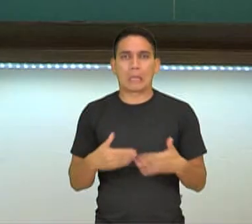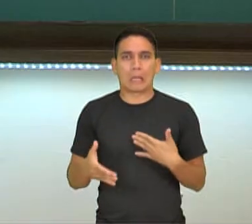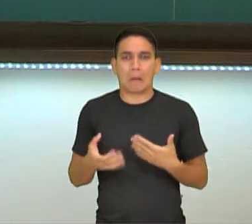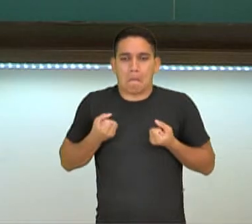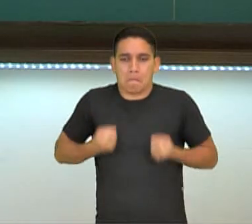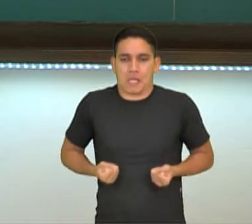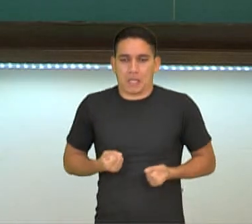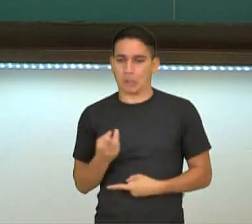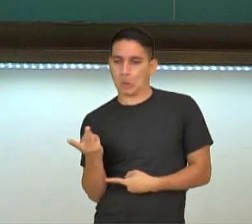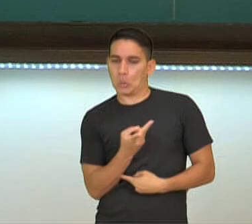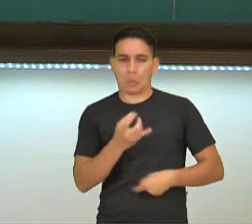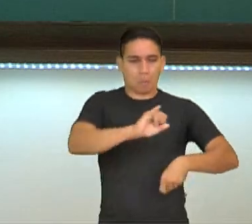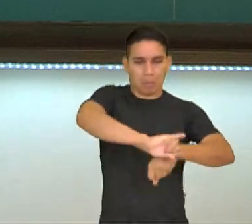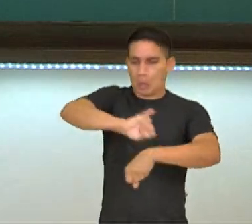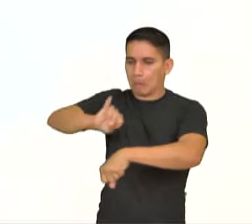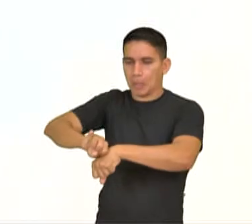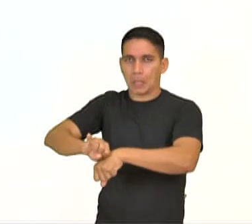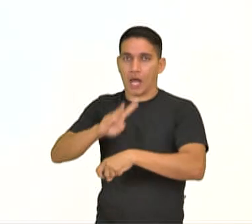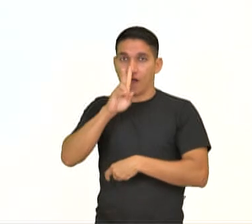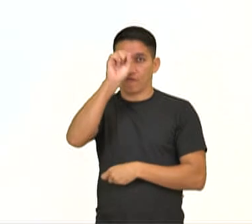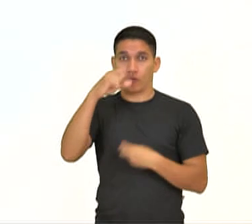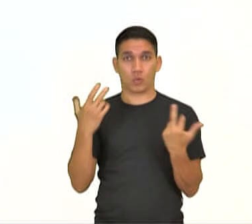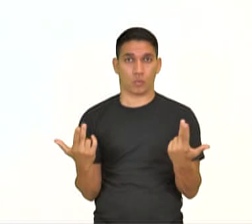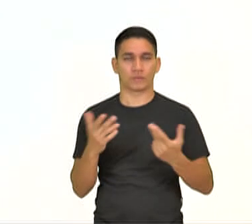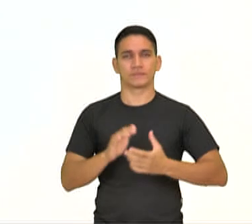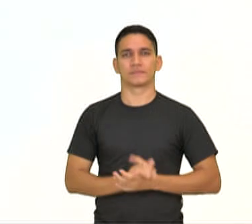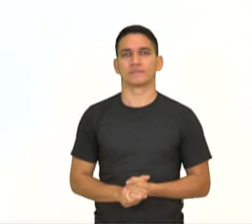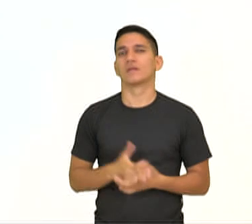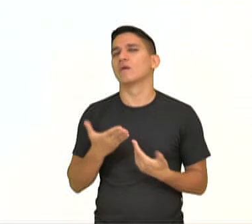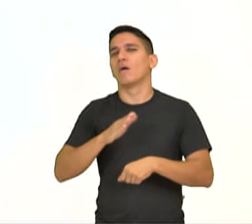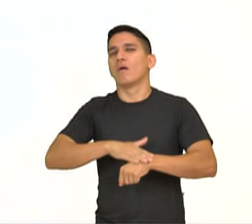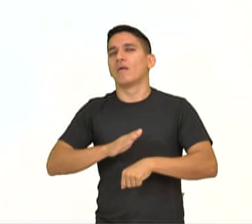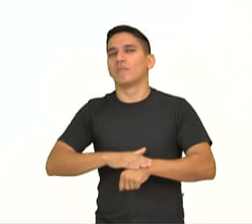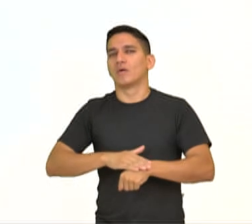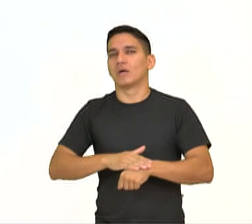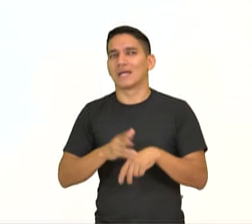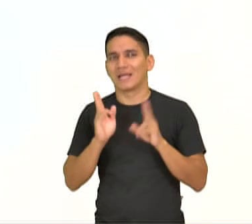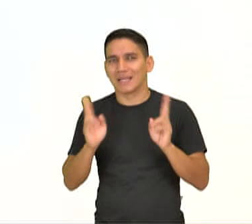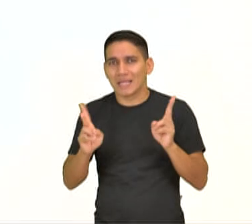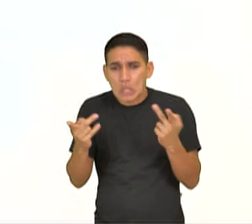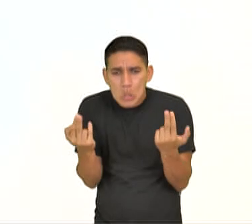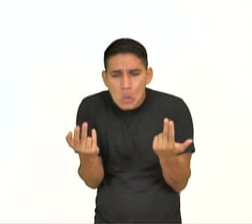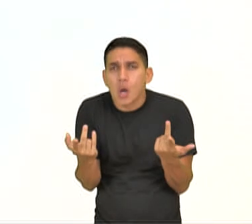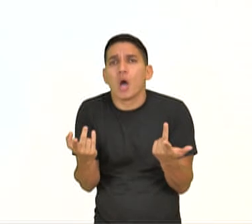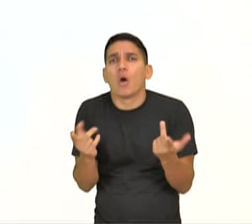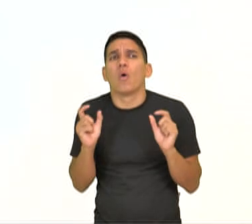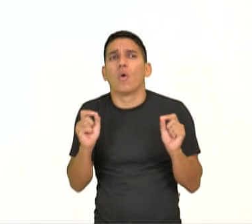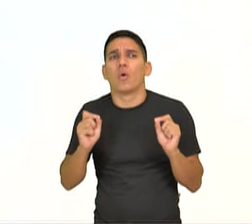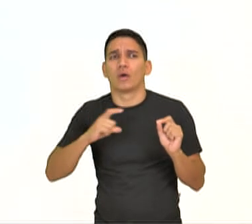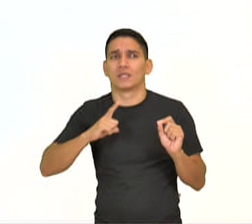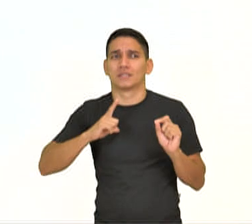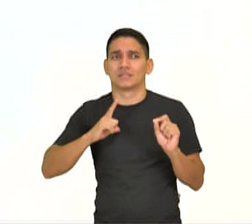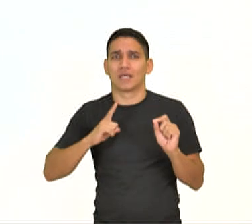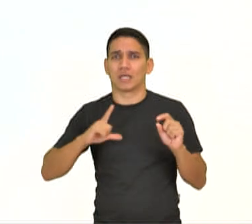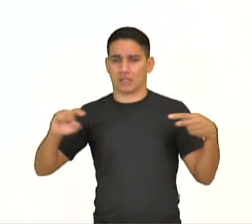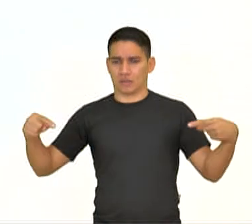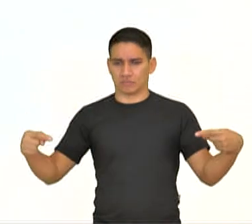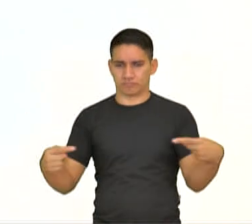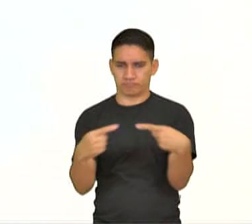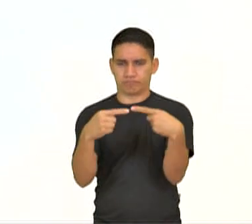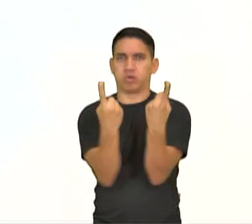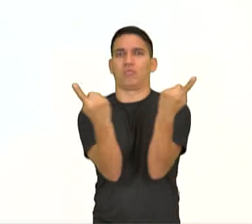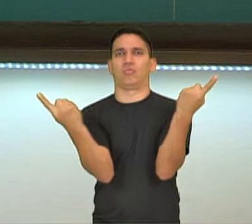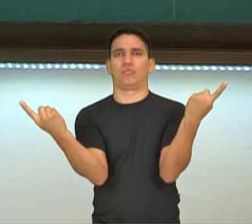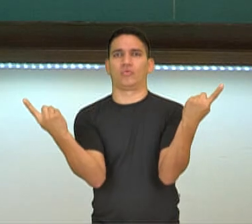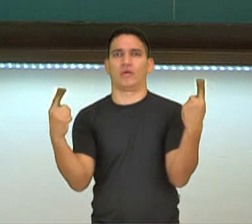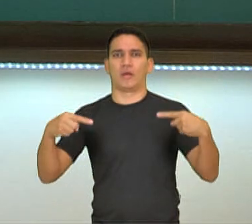as forças trocadas são iguais. E quando as cargas têm o mesmo sinal? Acontece repulsão. E o que acontece é que as